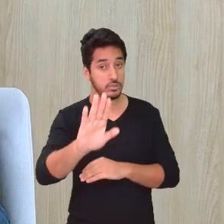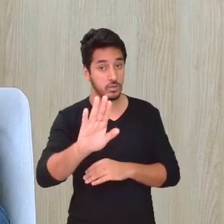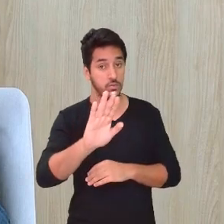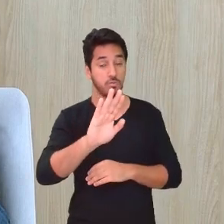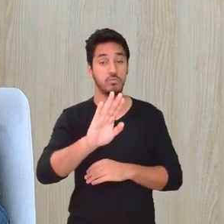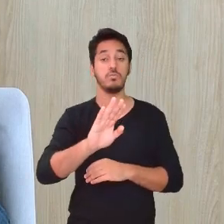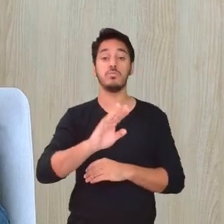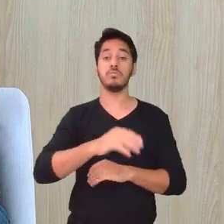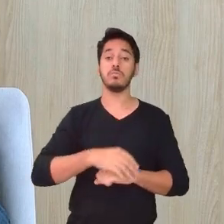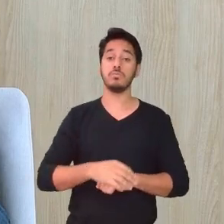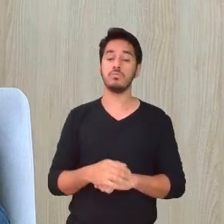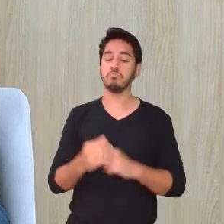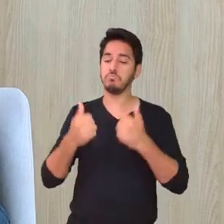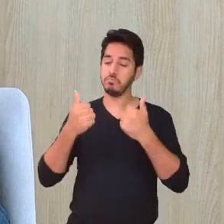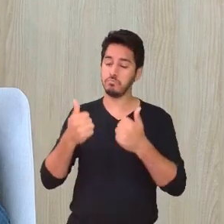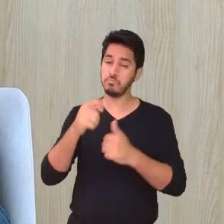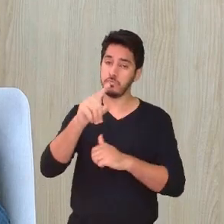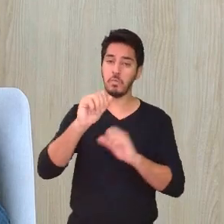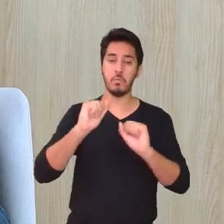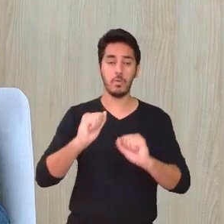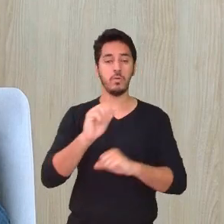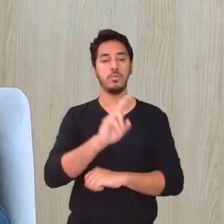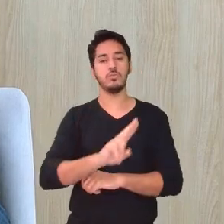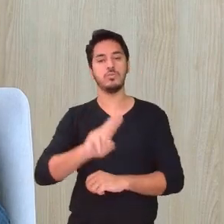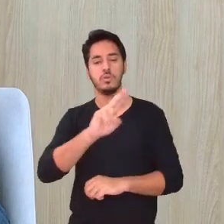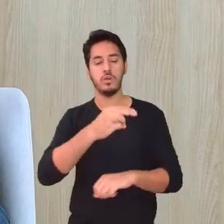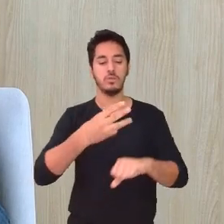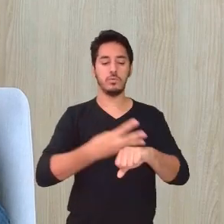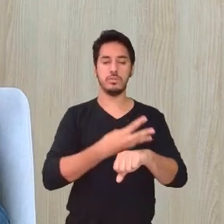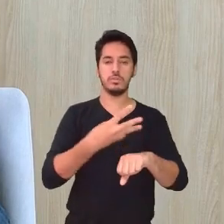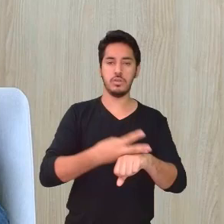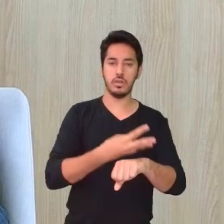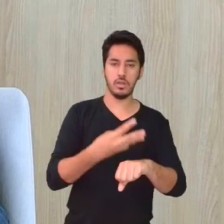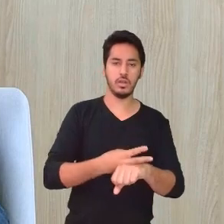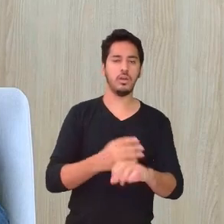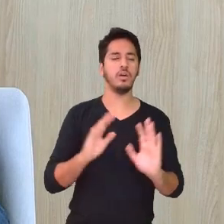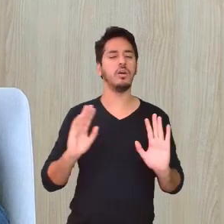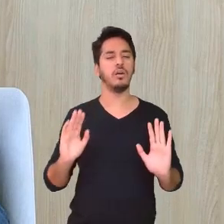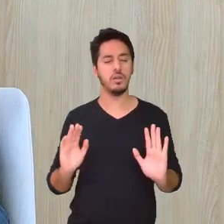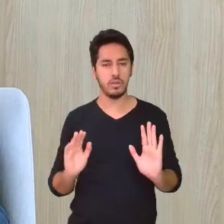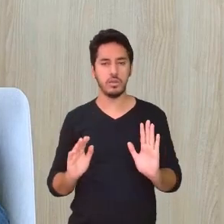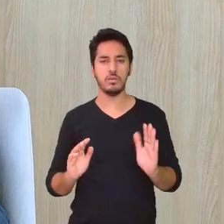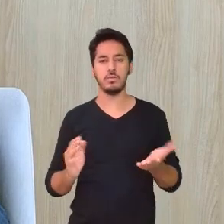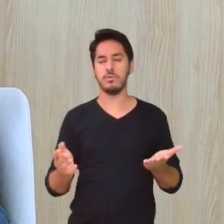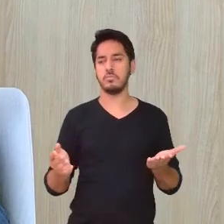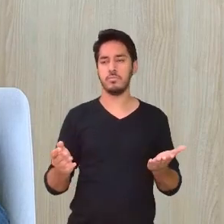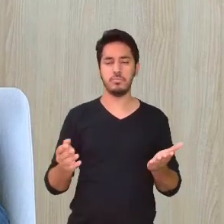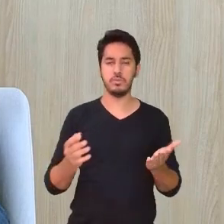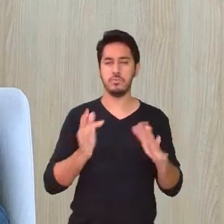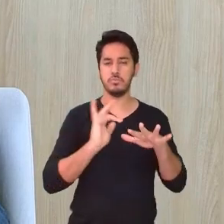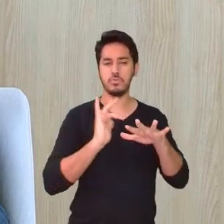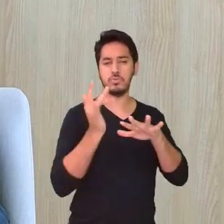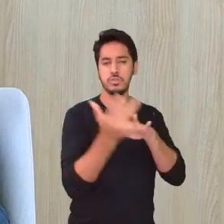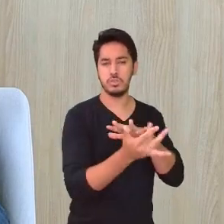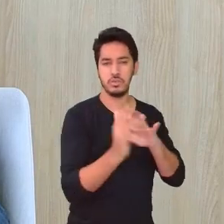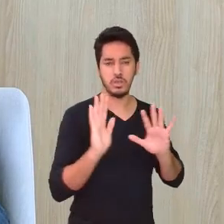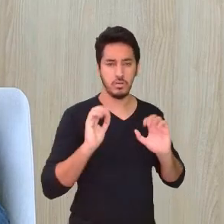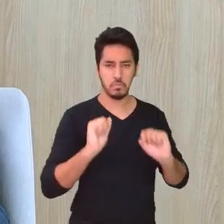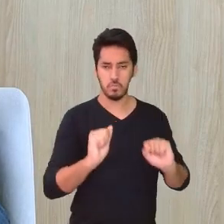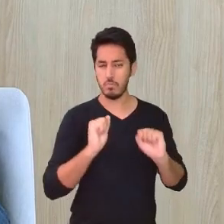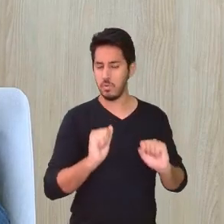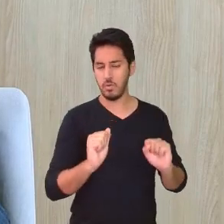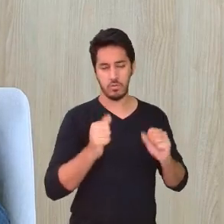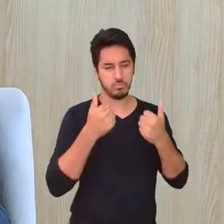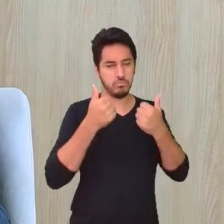que beleza, vocês usam aí no WhatsApp, no Discord, né, nas redes sociais de maneira